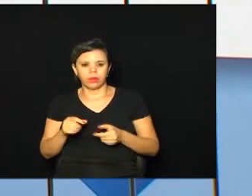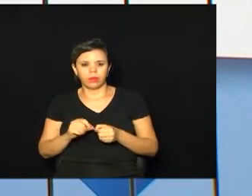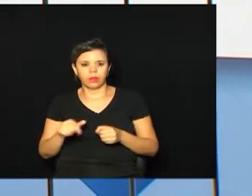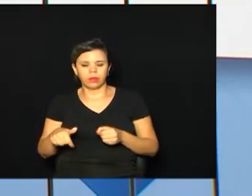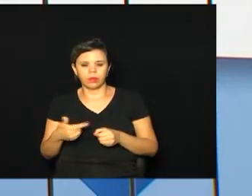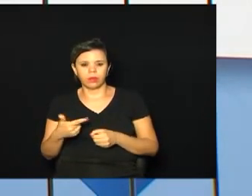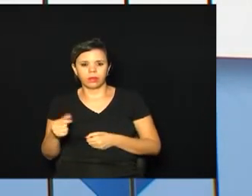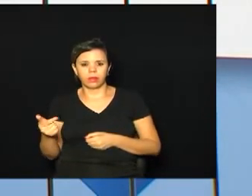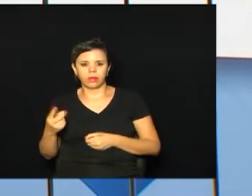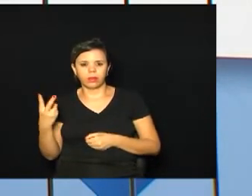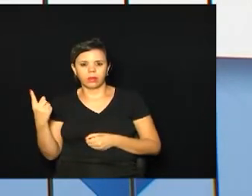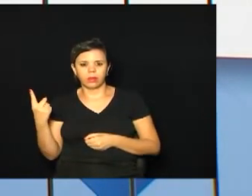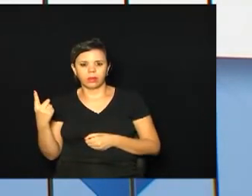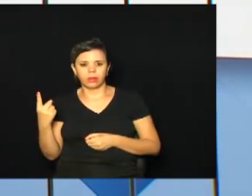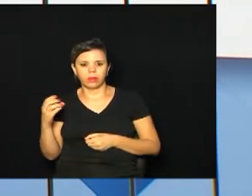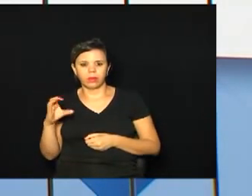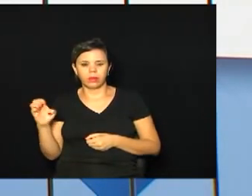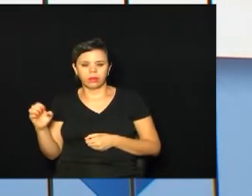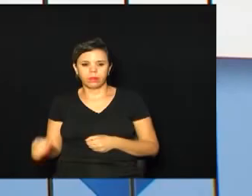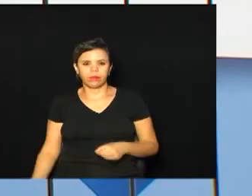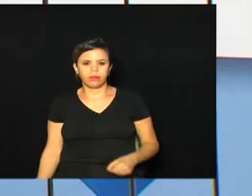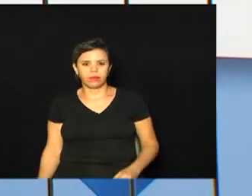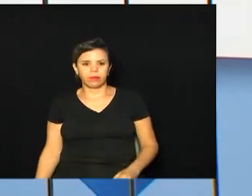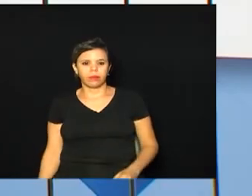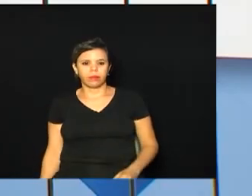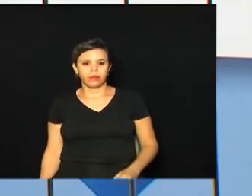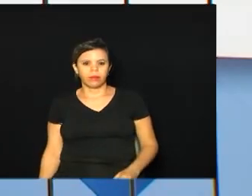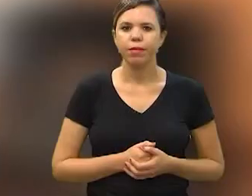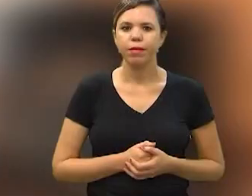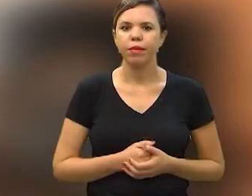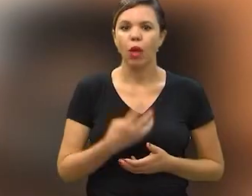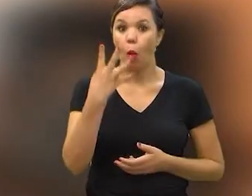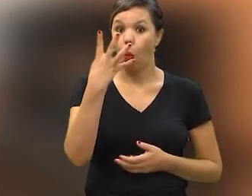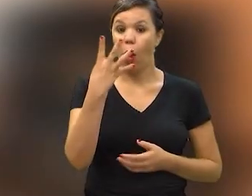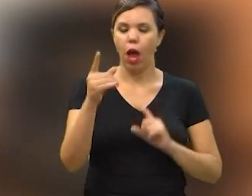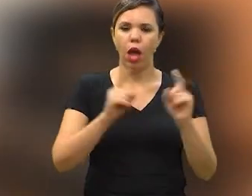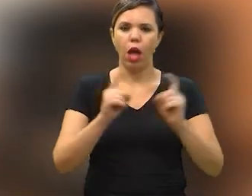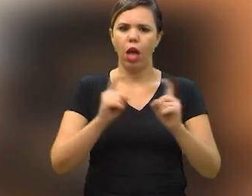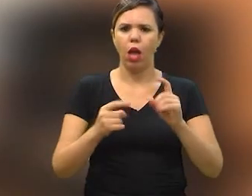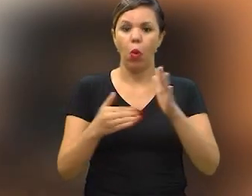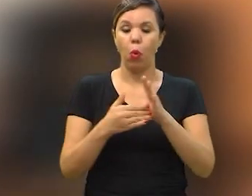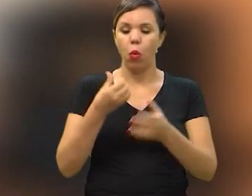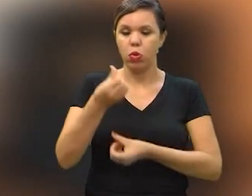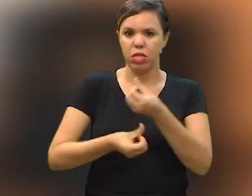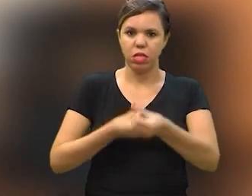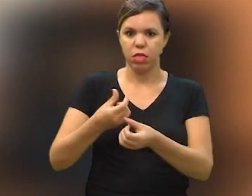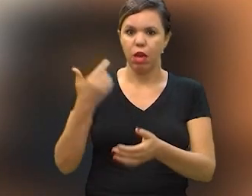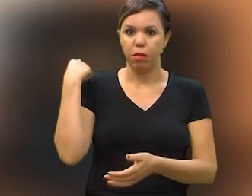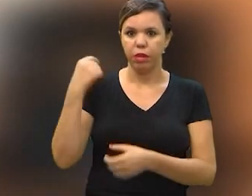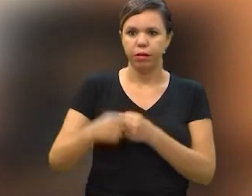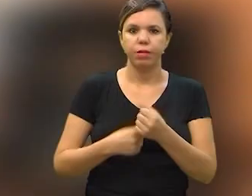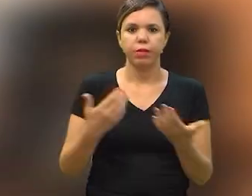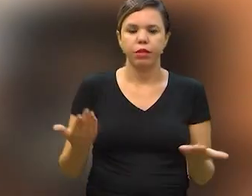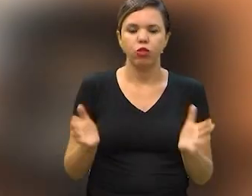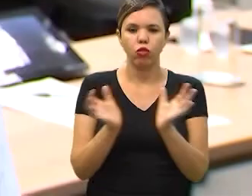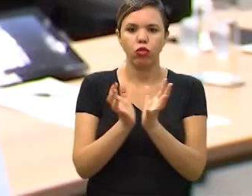realizados em 2021 pela CE da APA Campinas. Houve 4 reuniões no último semestre